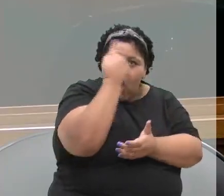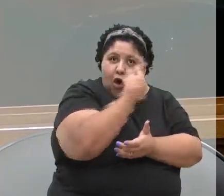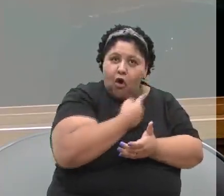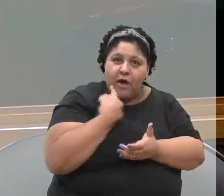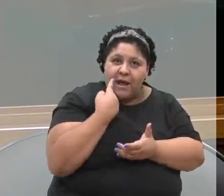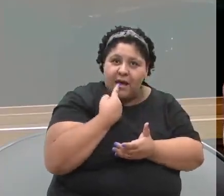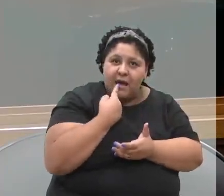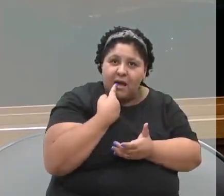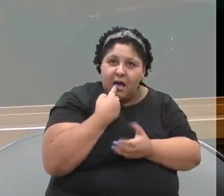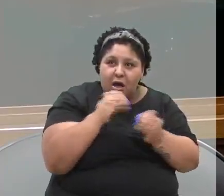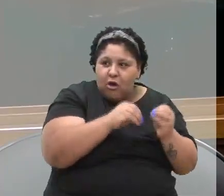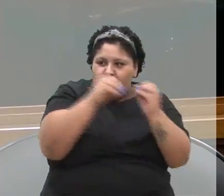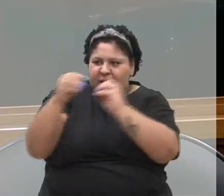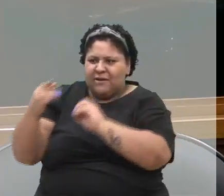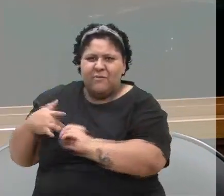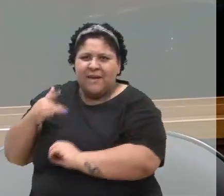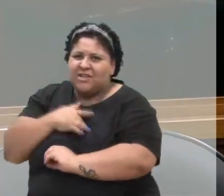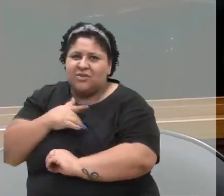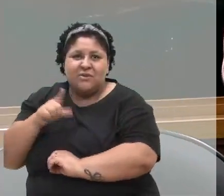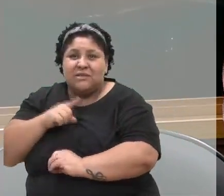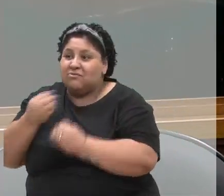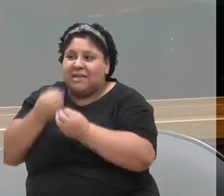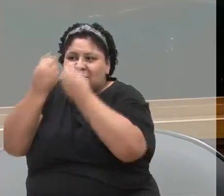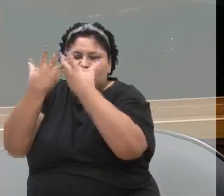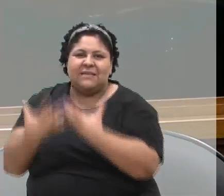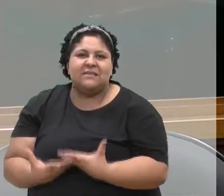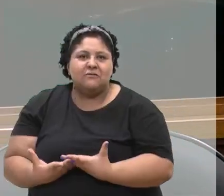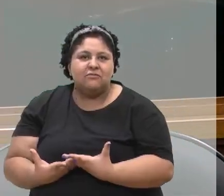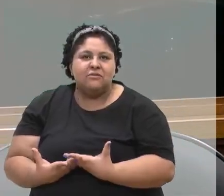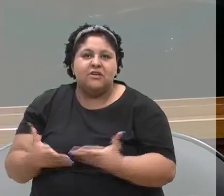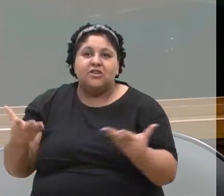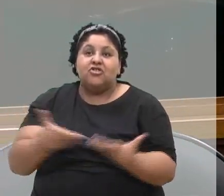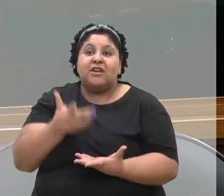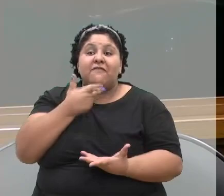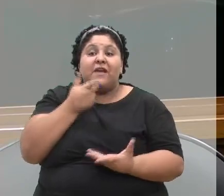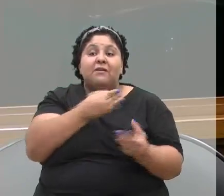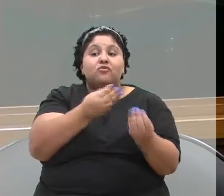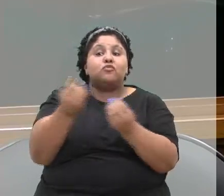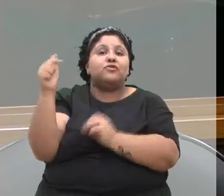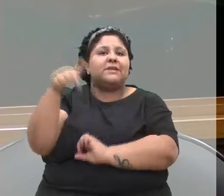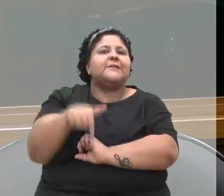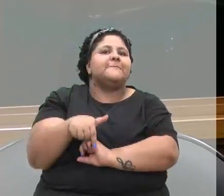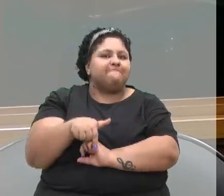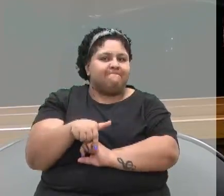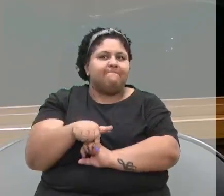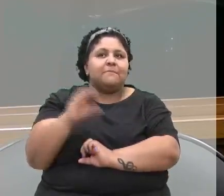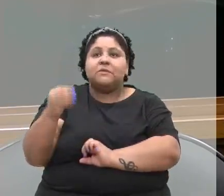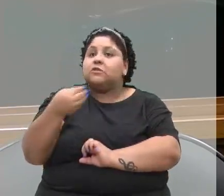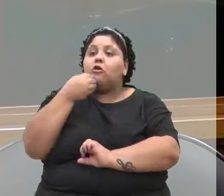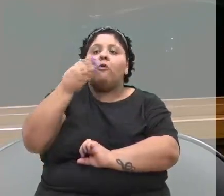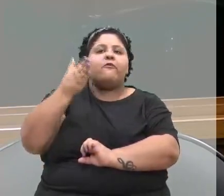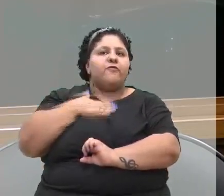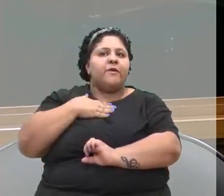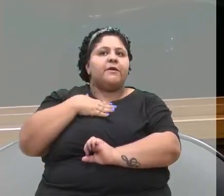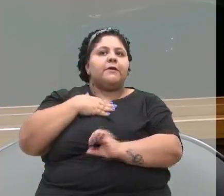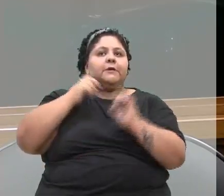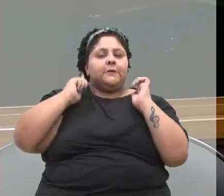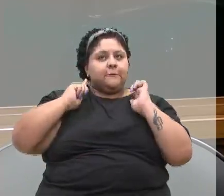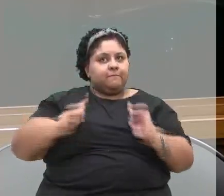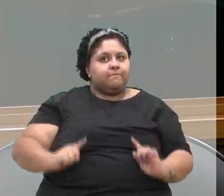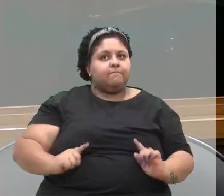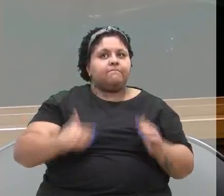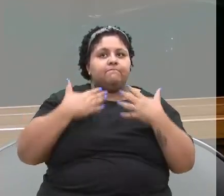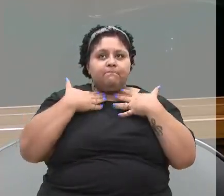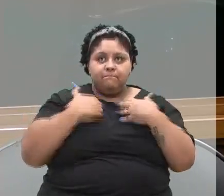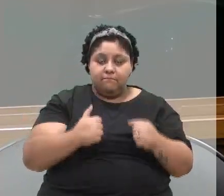médico. Não há justificativa. Nós já falamos várias vezes. O que fica evidente para mim é que a gestão da Secretaria